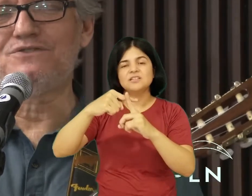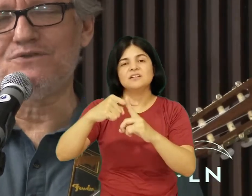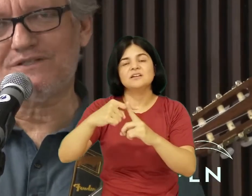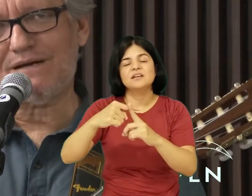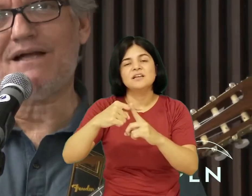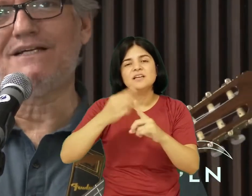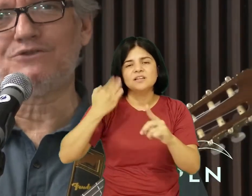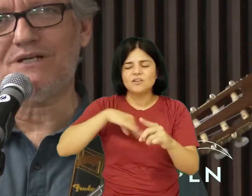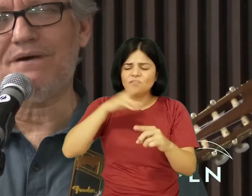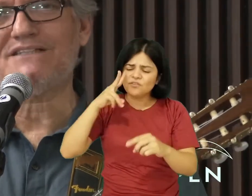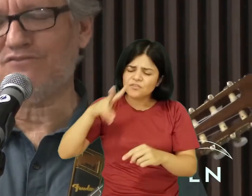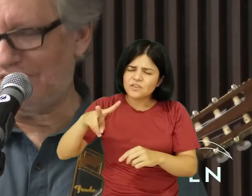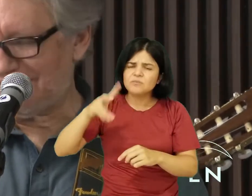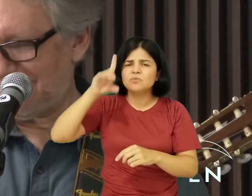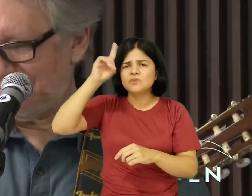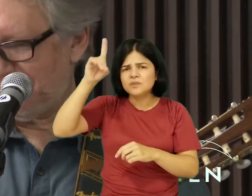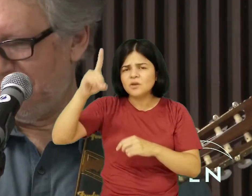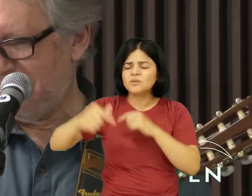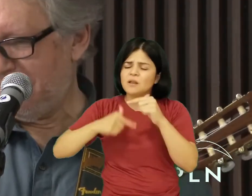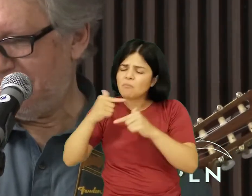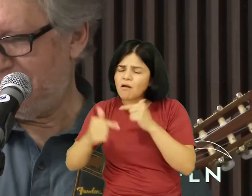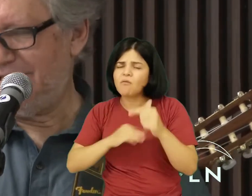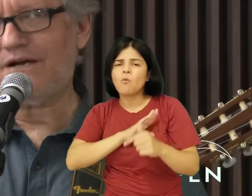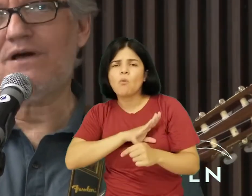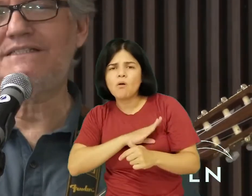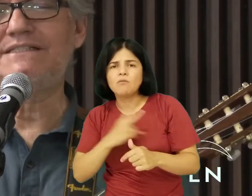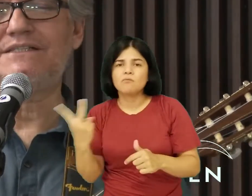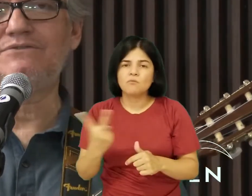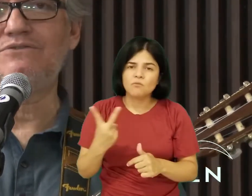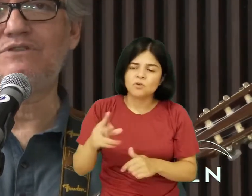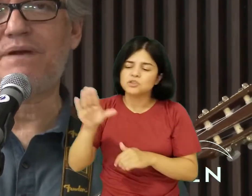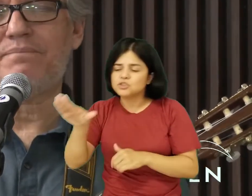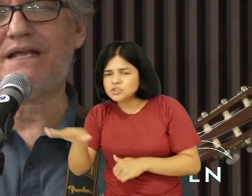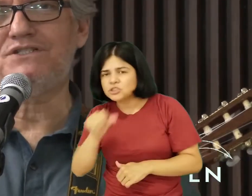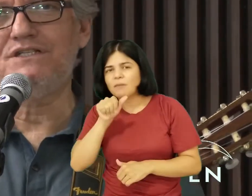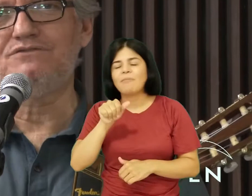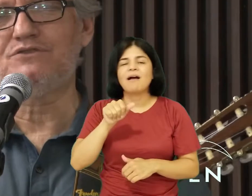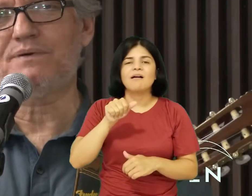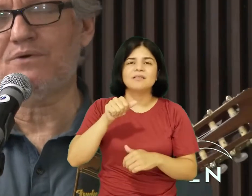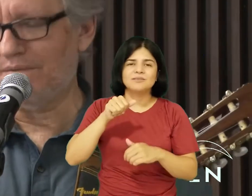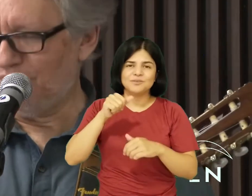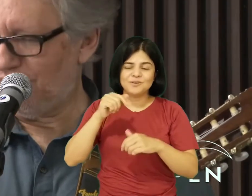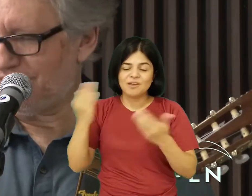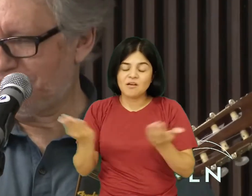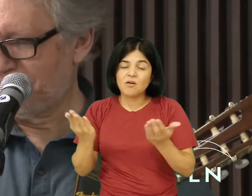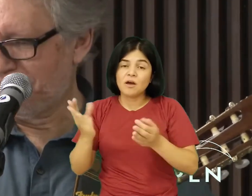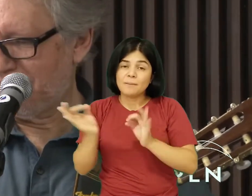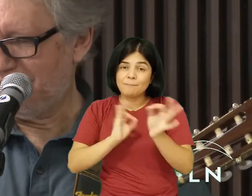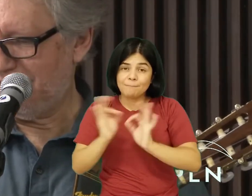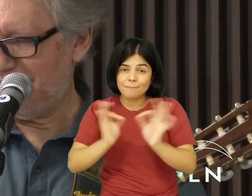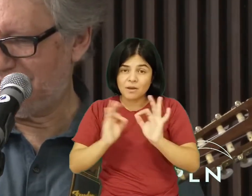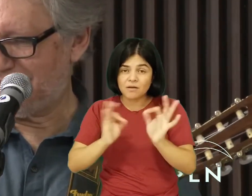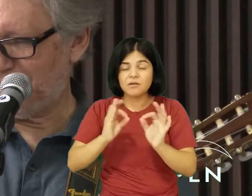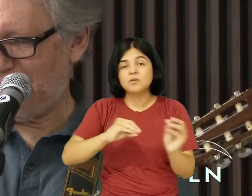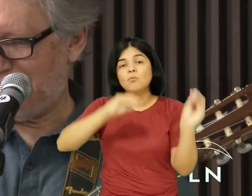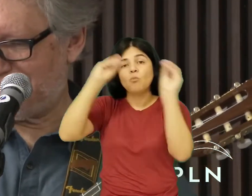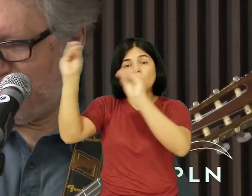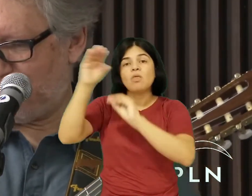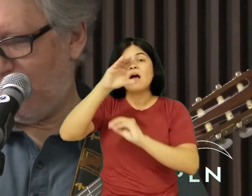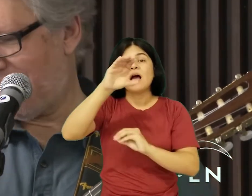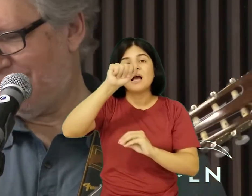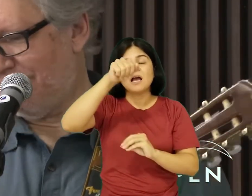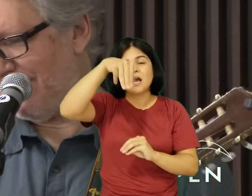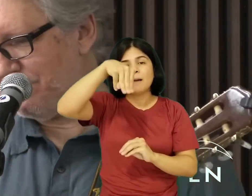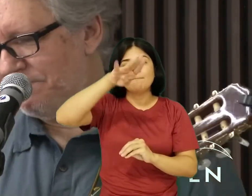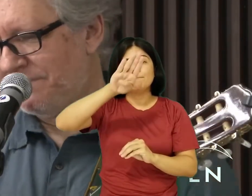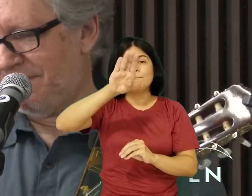viu o Senhor trabalhando o chamado, a vocação, e agora eles estão nos preparativos para o Camboja, e eles são pais da